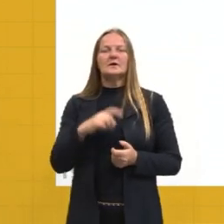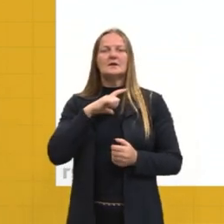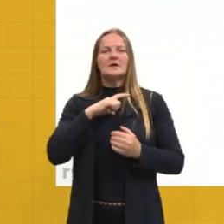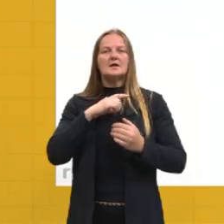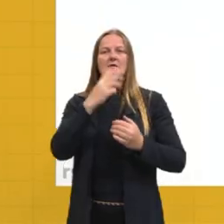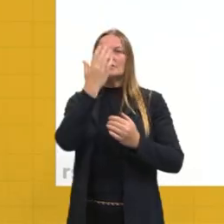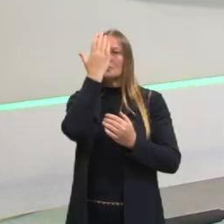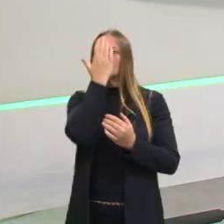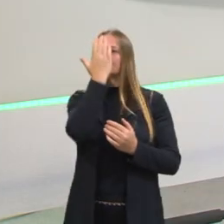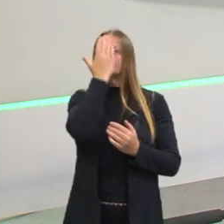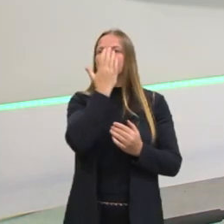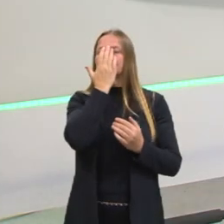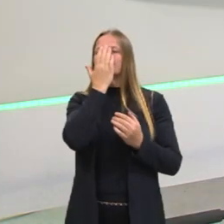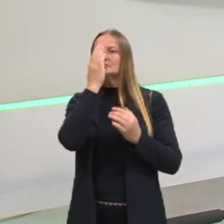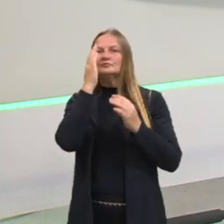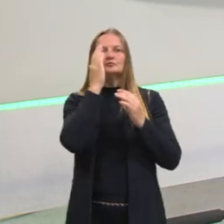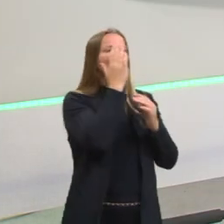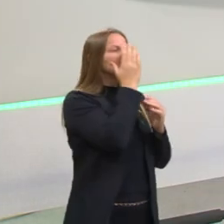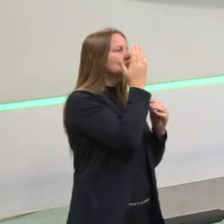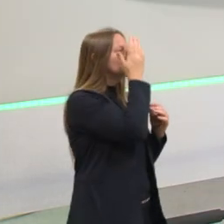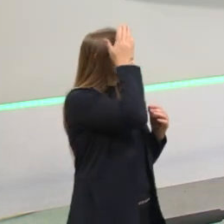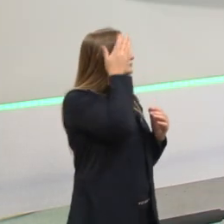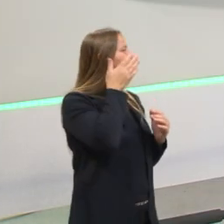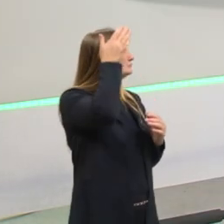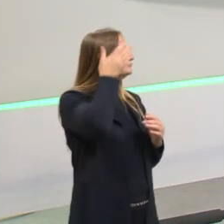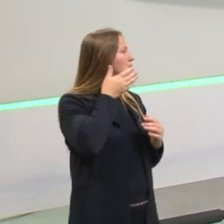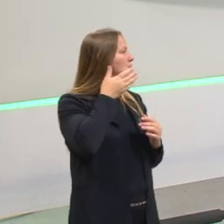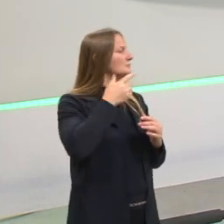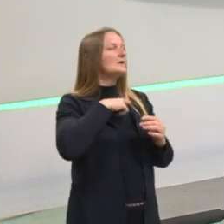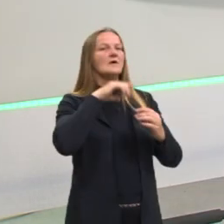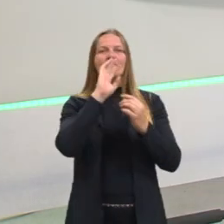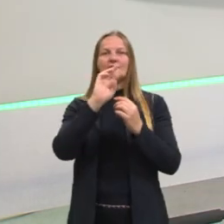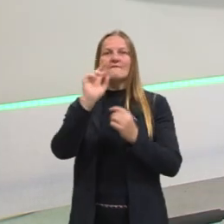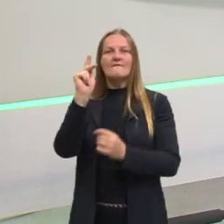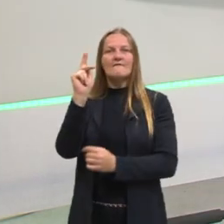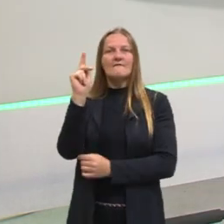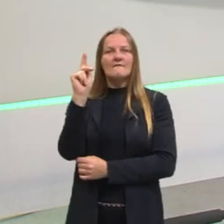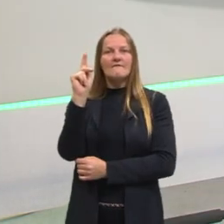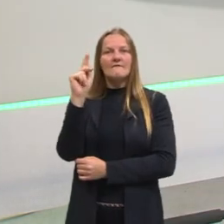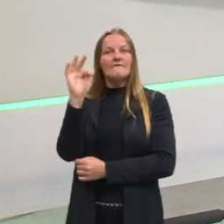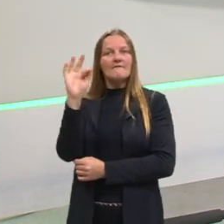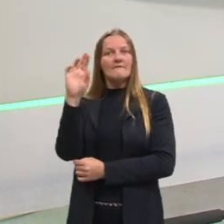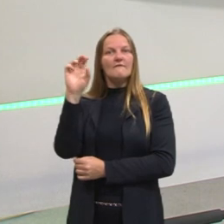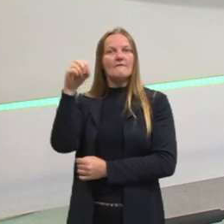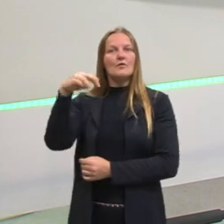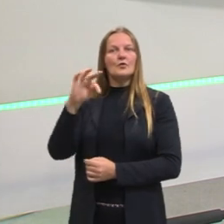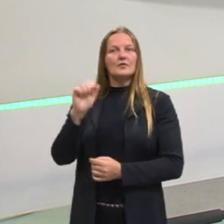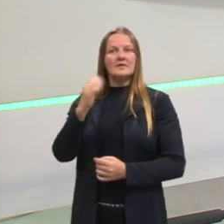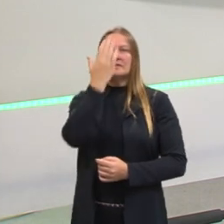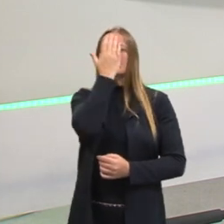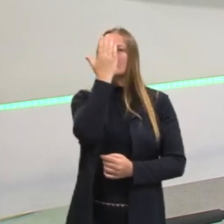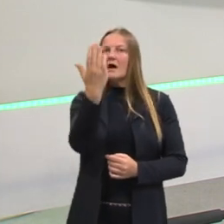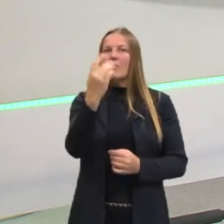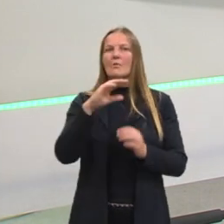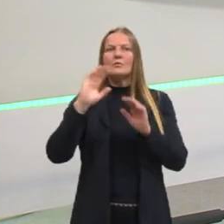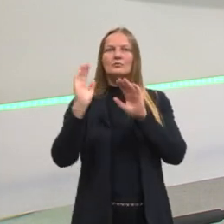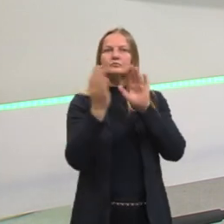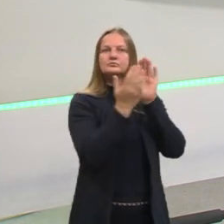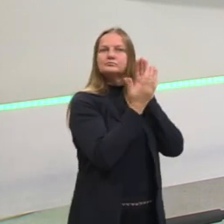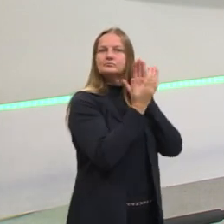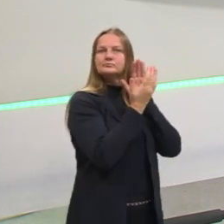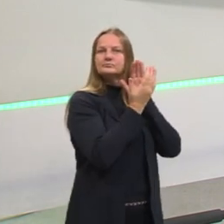frontalidade essa também é uma característica muito importante que nós temos que nos lembrar tá aqui nós